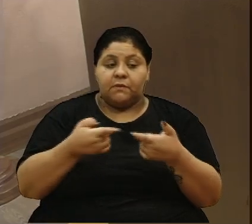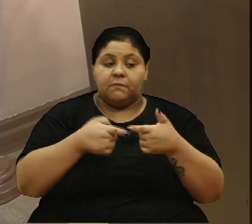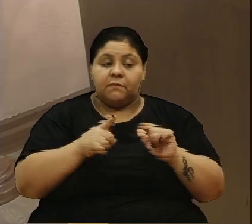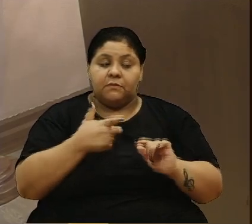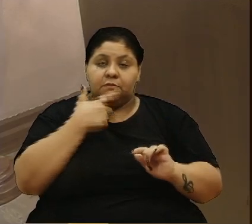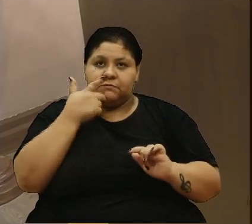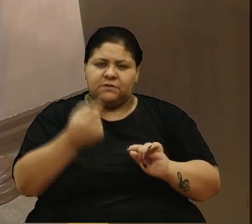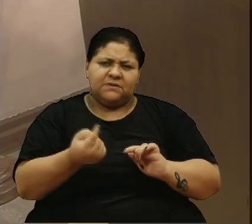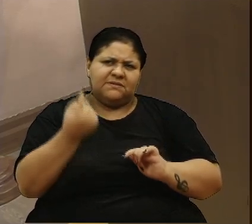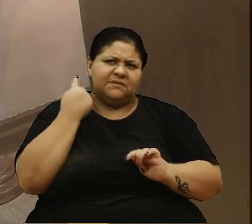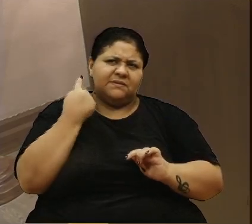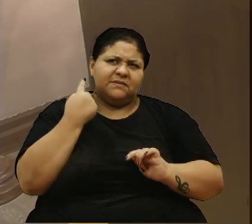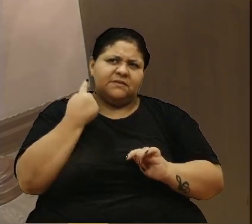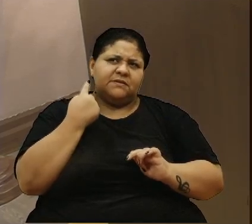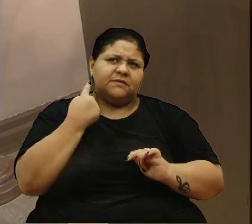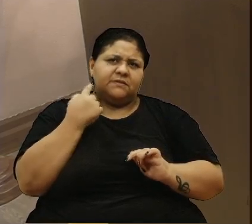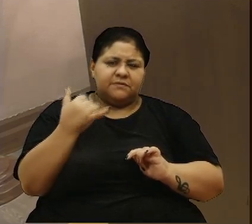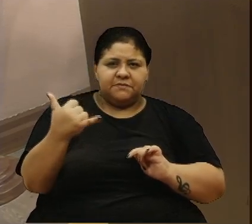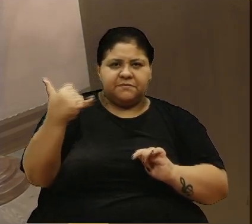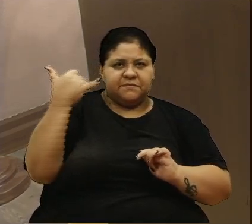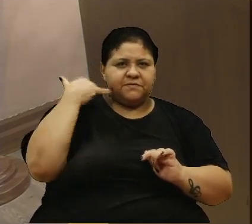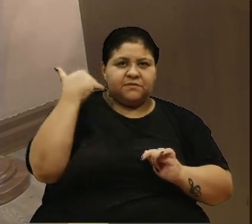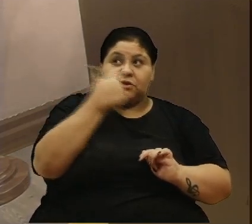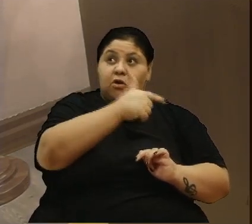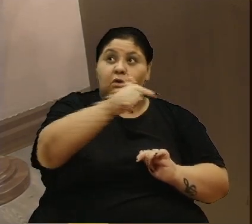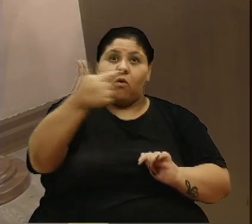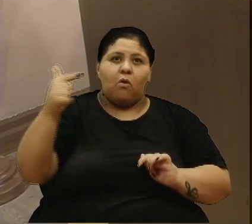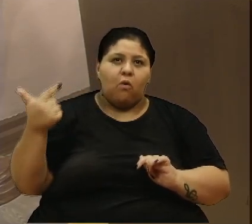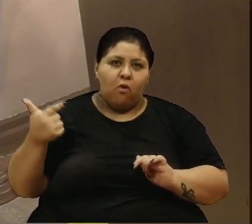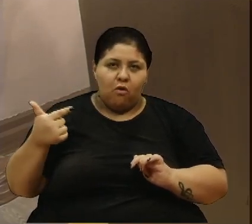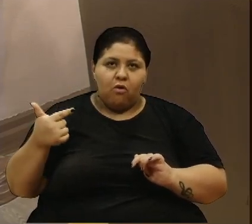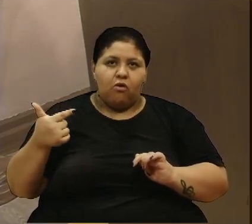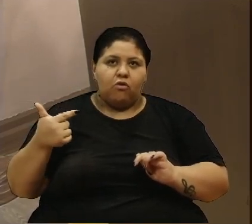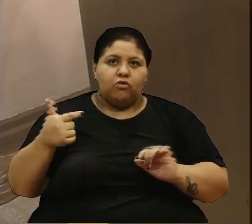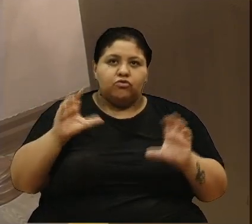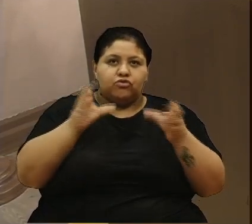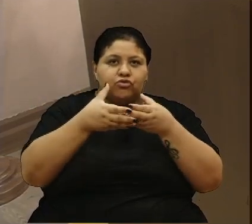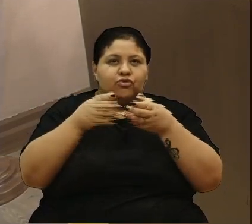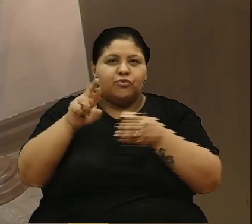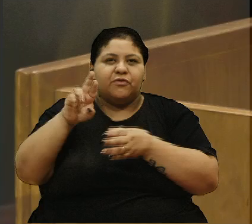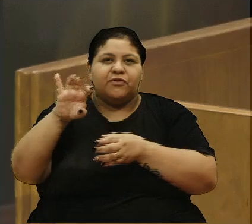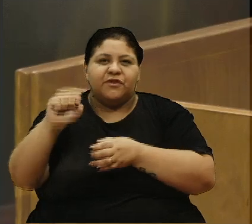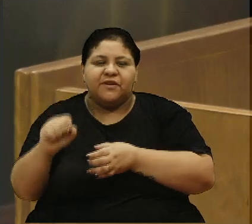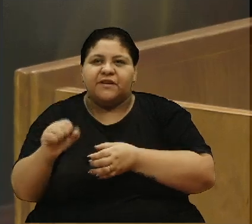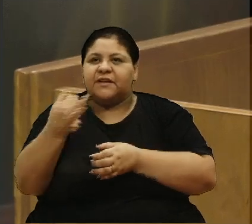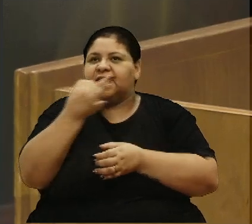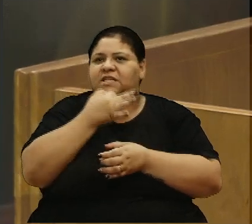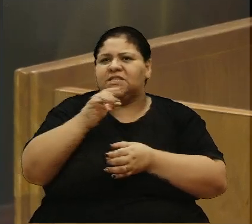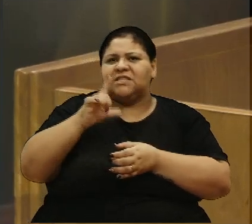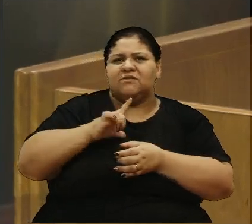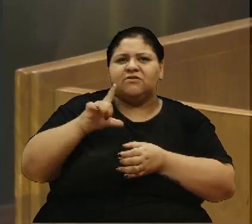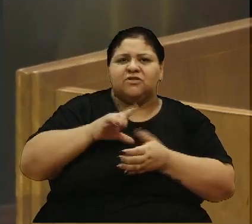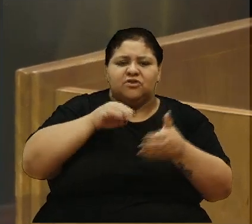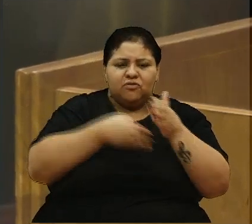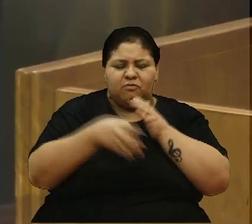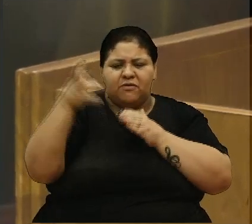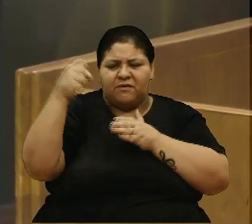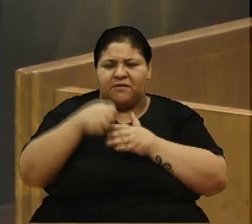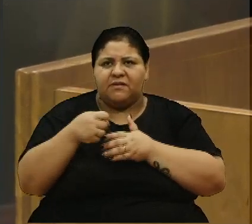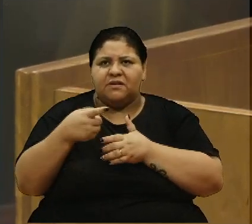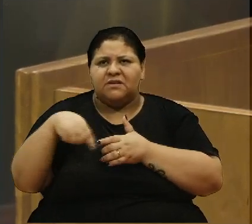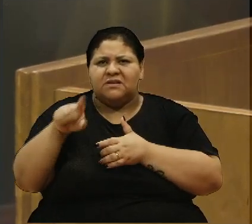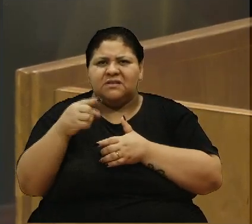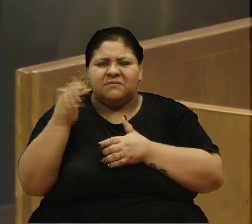falava lá naquela ligação com as outras praças todas da RBS, a gente dizia que Caxias não tinha, a gente podia imaginar o rosto das pessoas